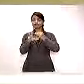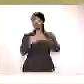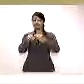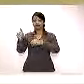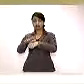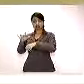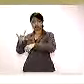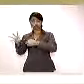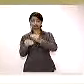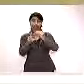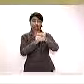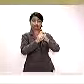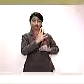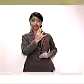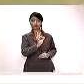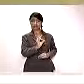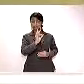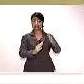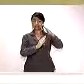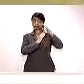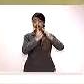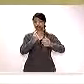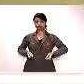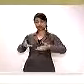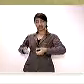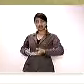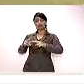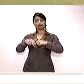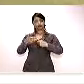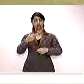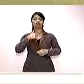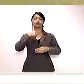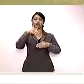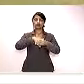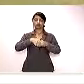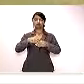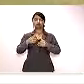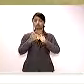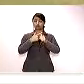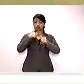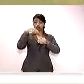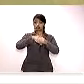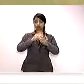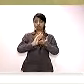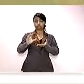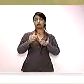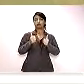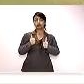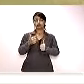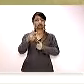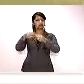naquele naquele 54% de limite de gasto com pessoal portanto voto pela emissão de parecer prévio favorável sem prejuízo das